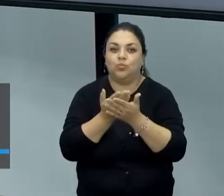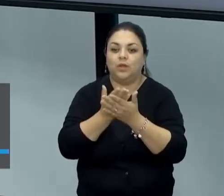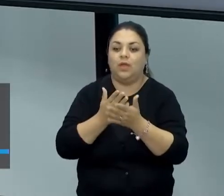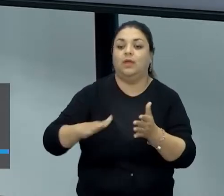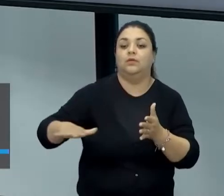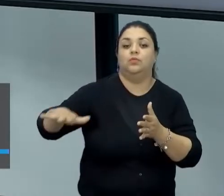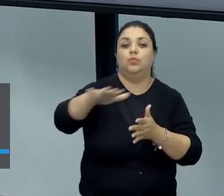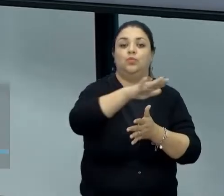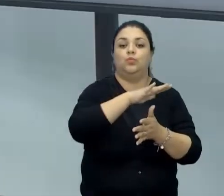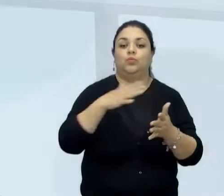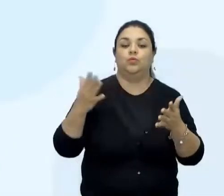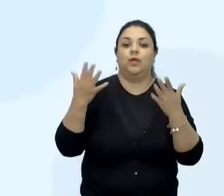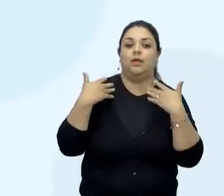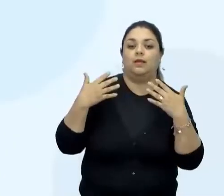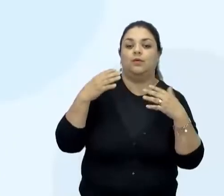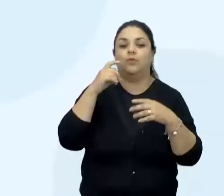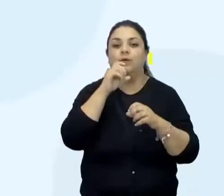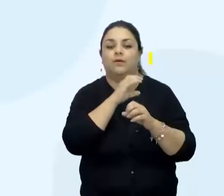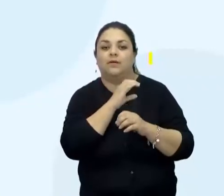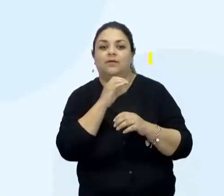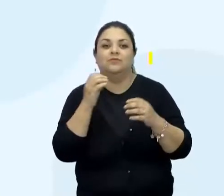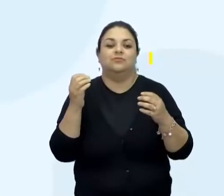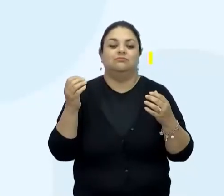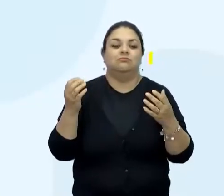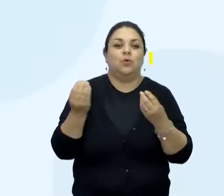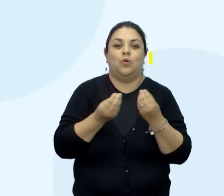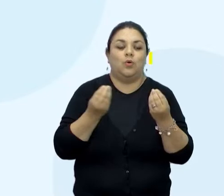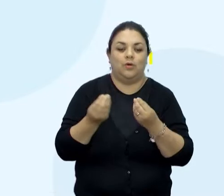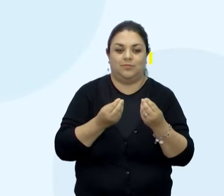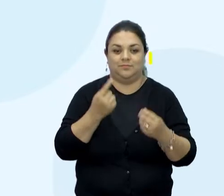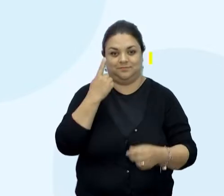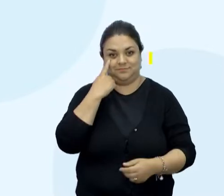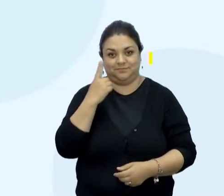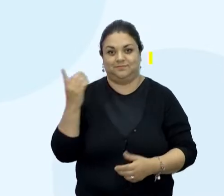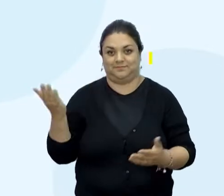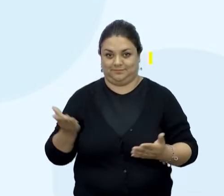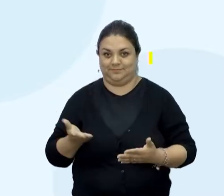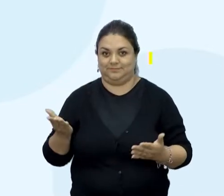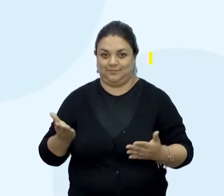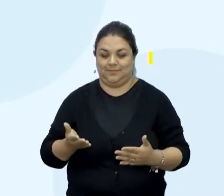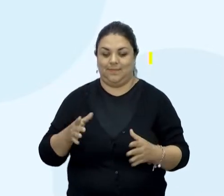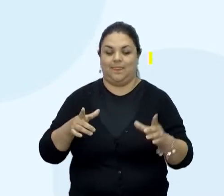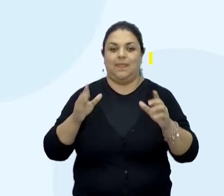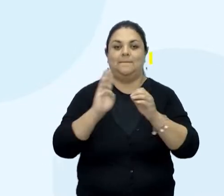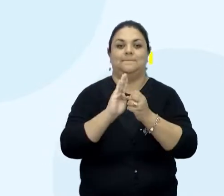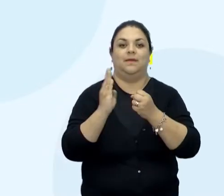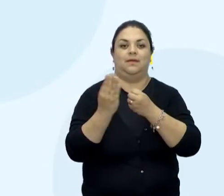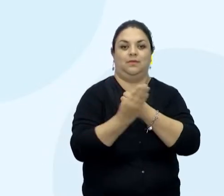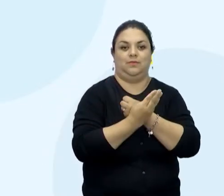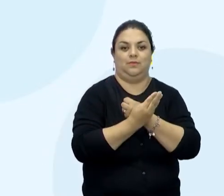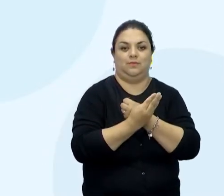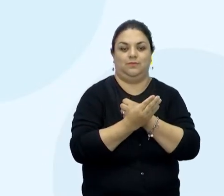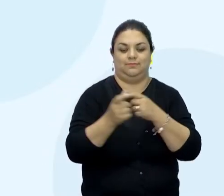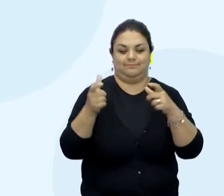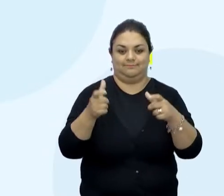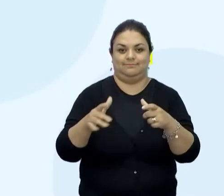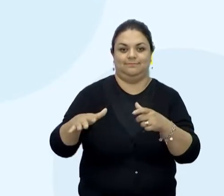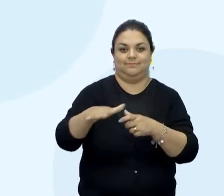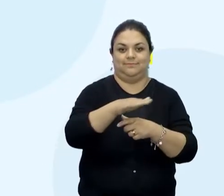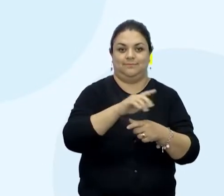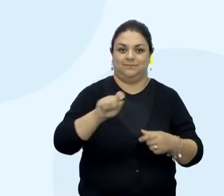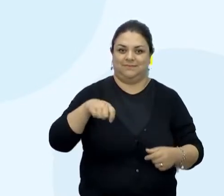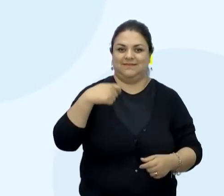Então, sabendo disso, vamos ver aqui os dados climáticos desse bairro que eu chamei de